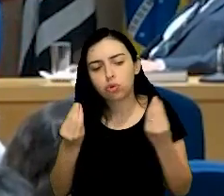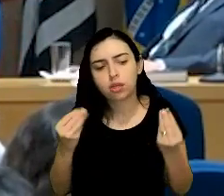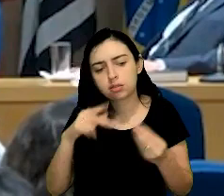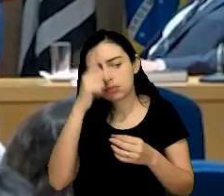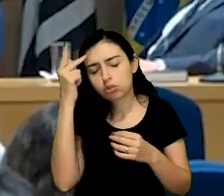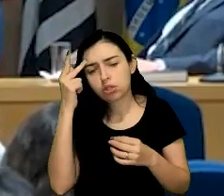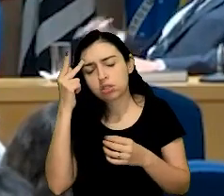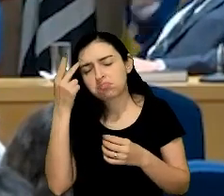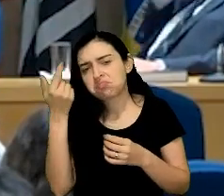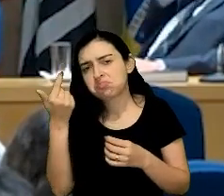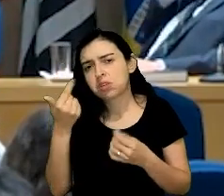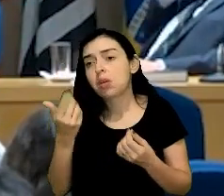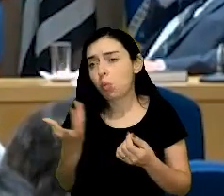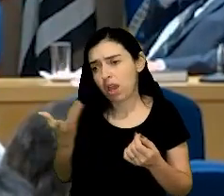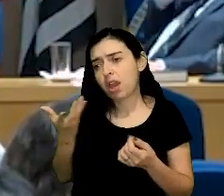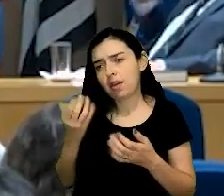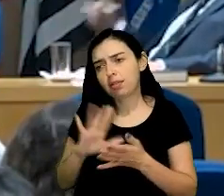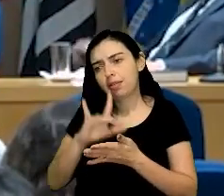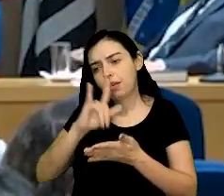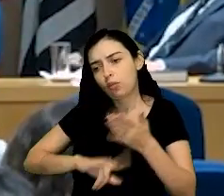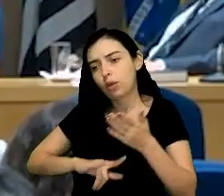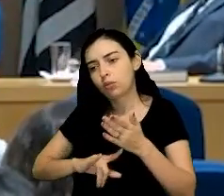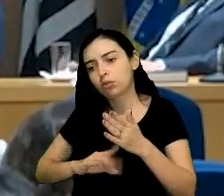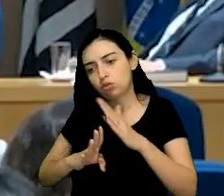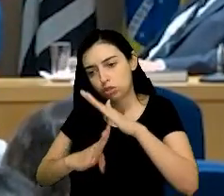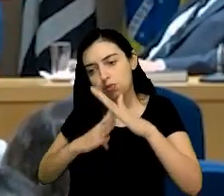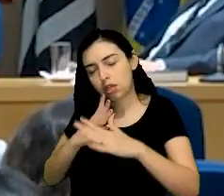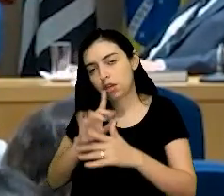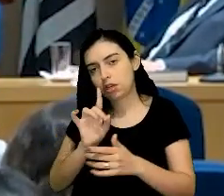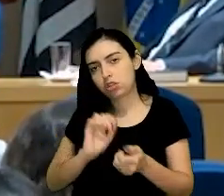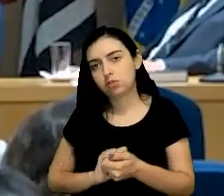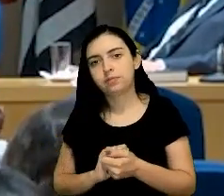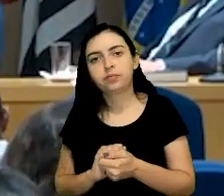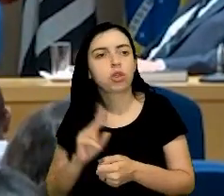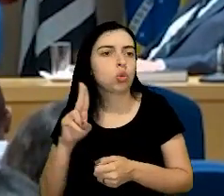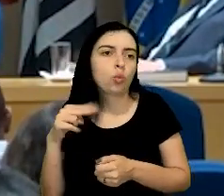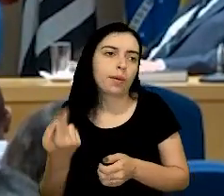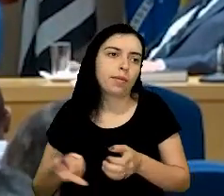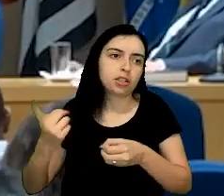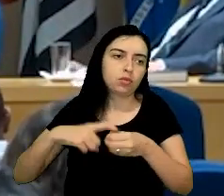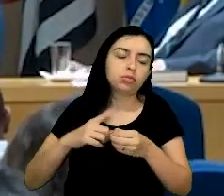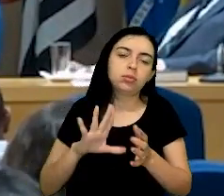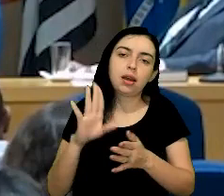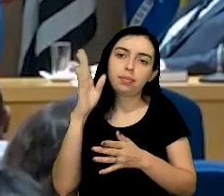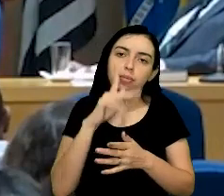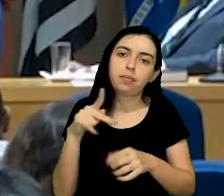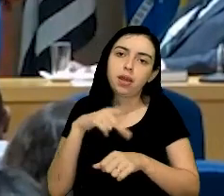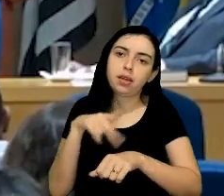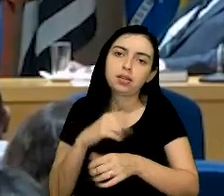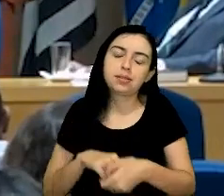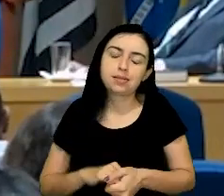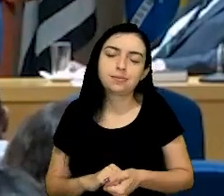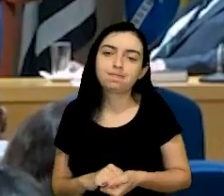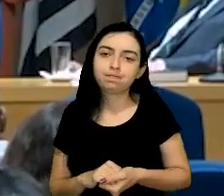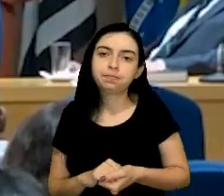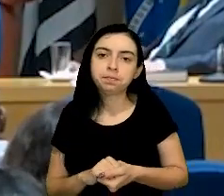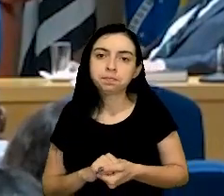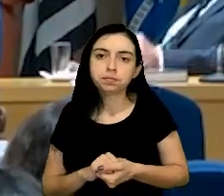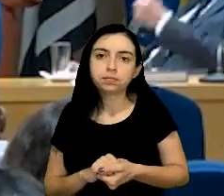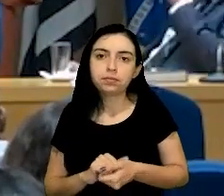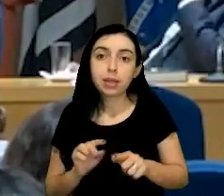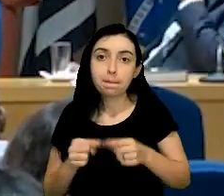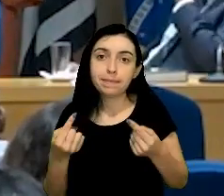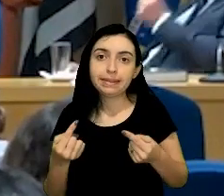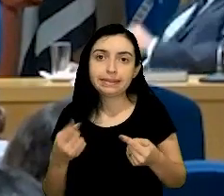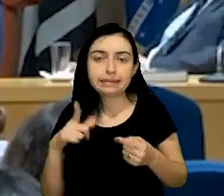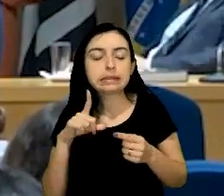quer ter o estatuto de refugiados. Nunca mais voltar ao seu país, né? Mas que tem a ver com essas